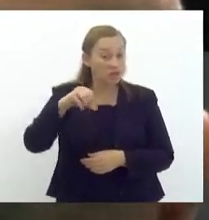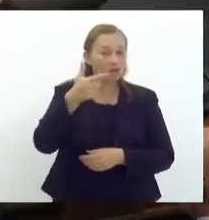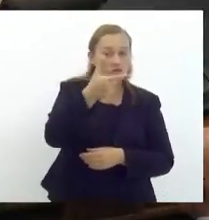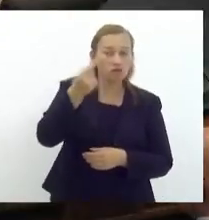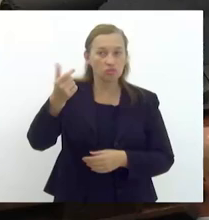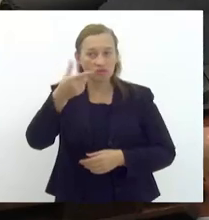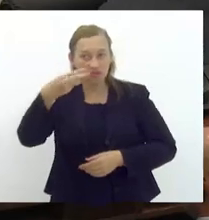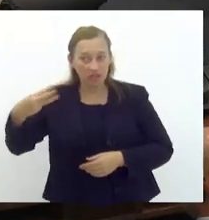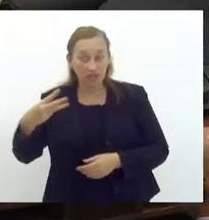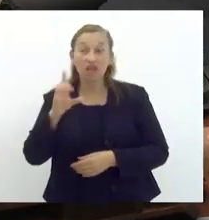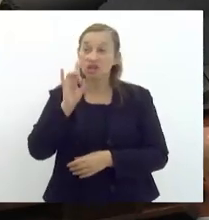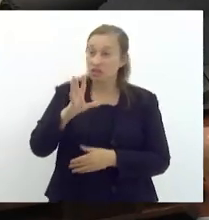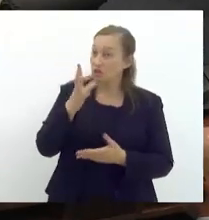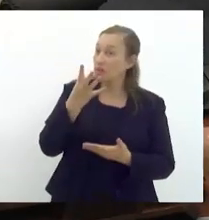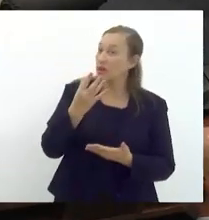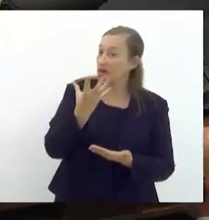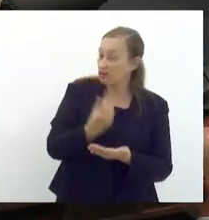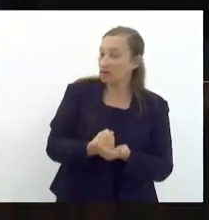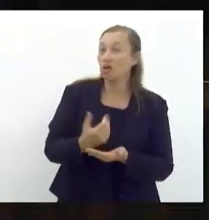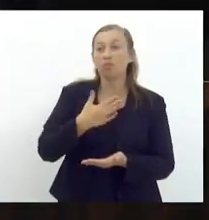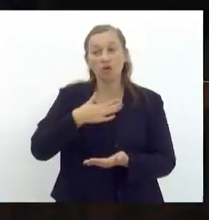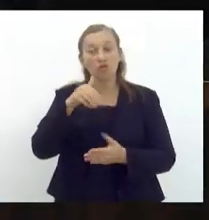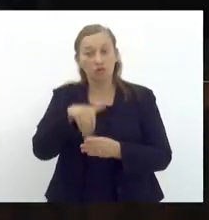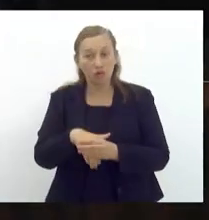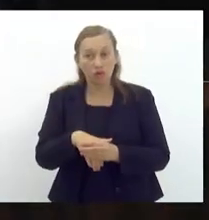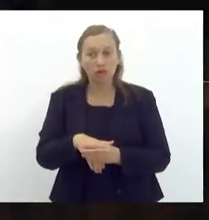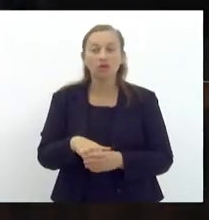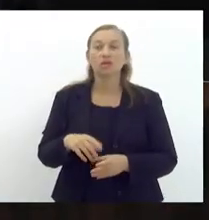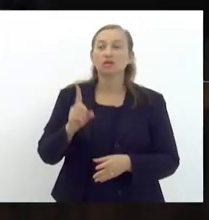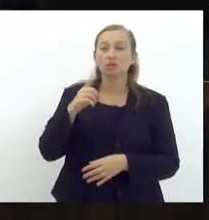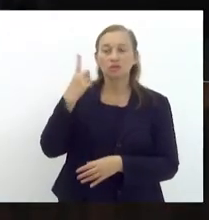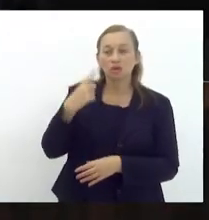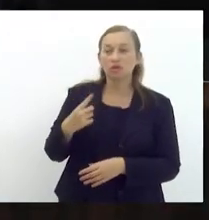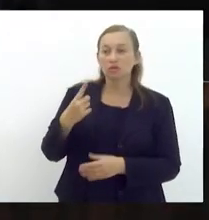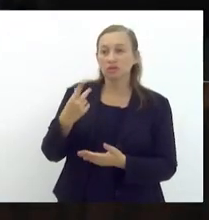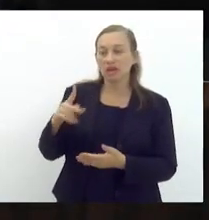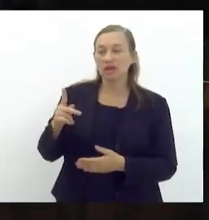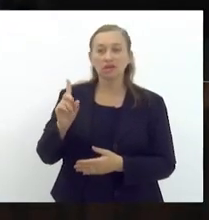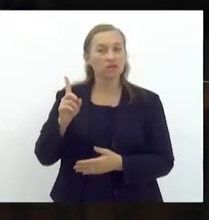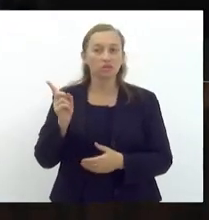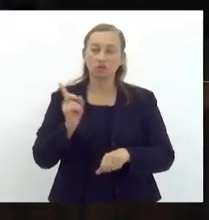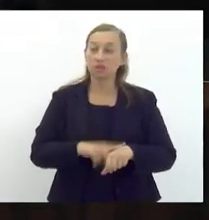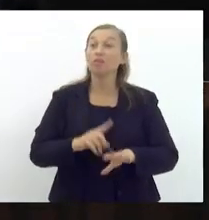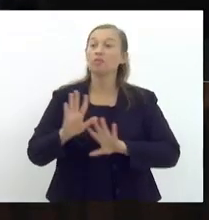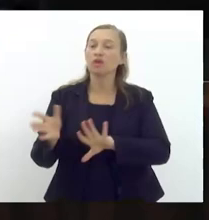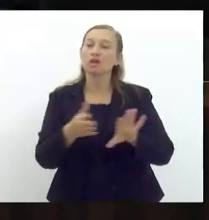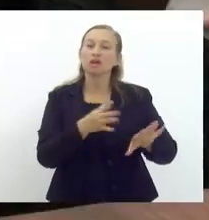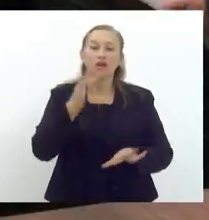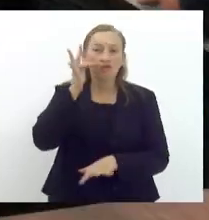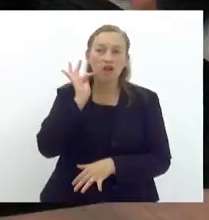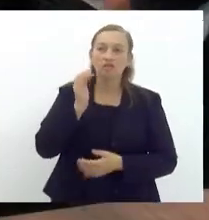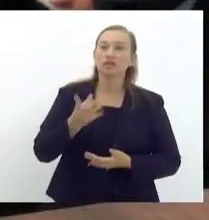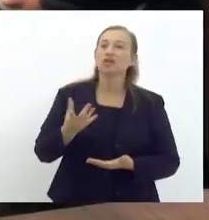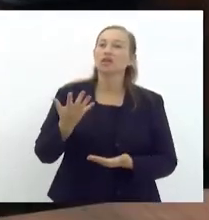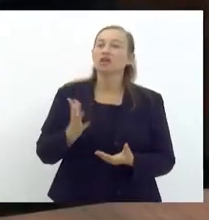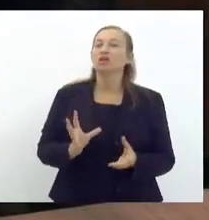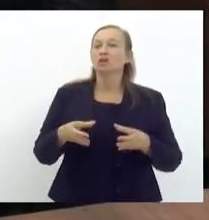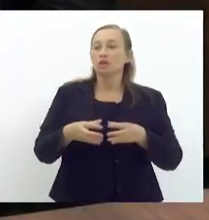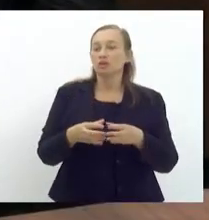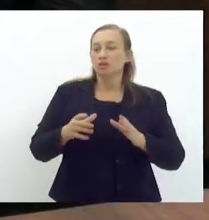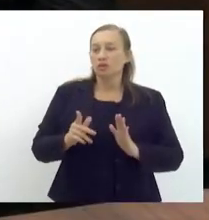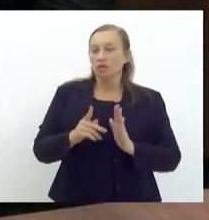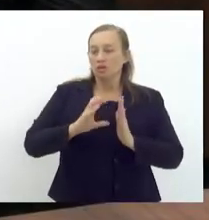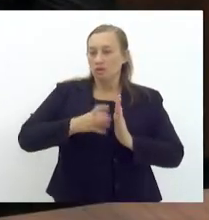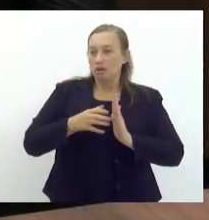2023 só pra conseguir dar esse voto de Dani que não deu tempo caminhão voto da bancada do